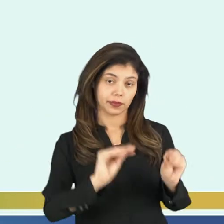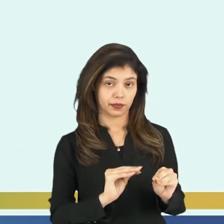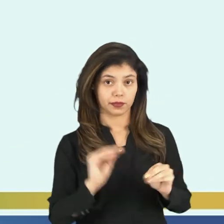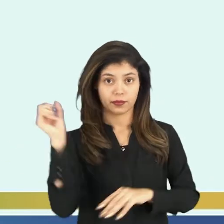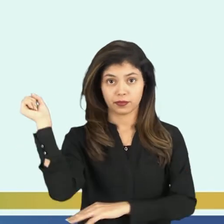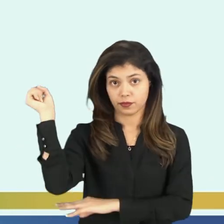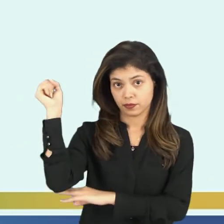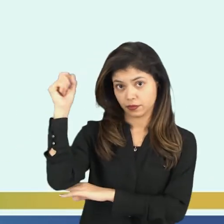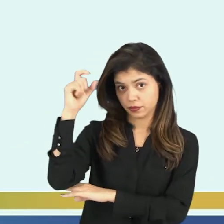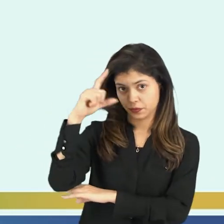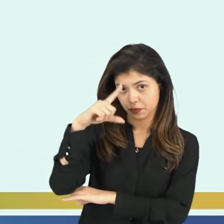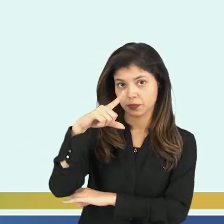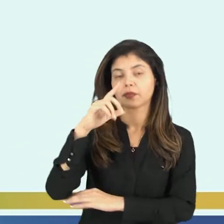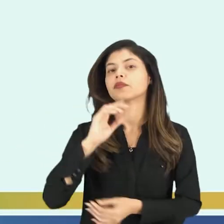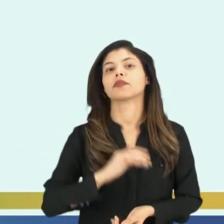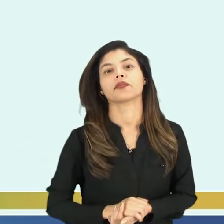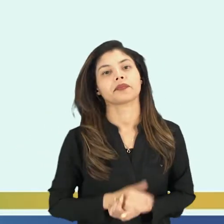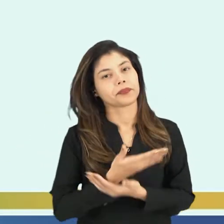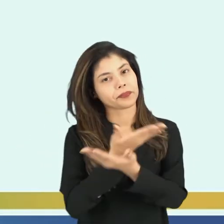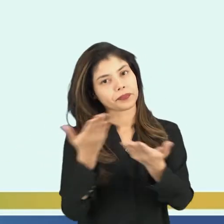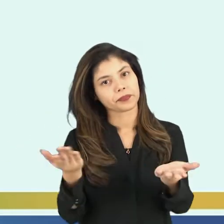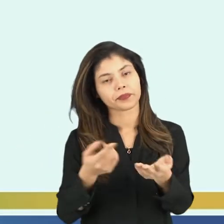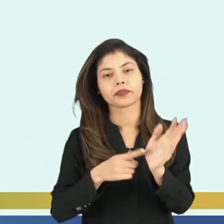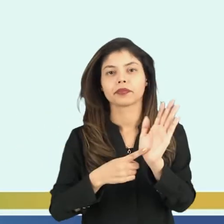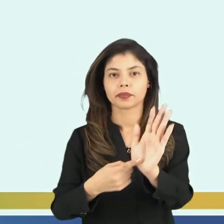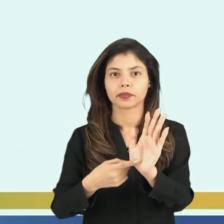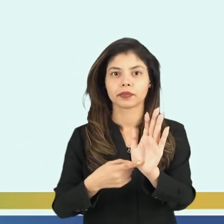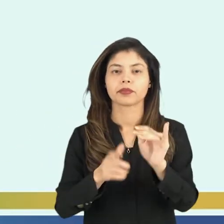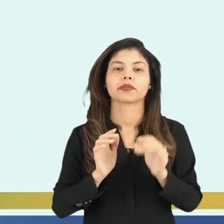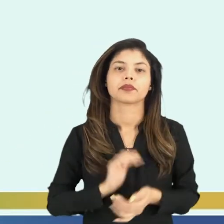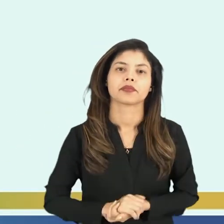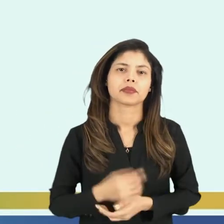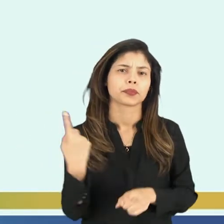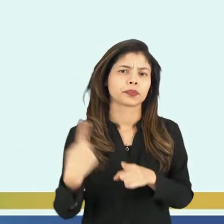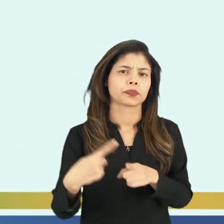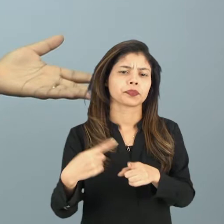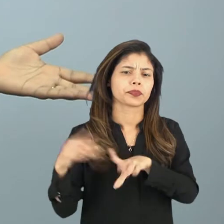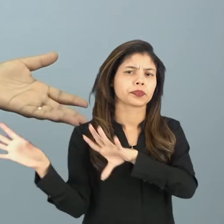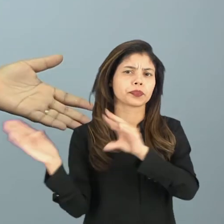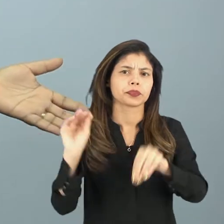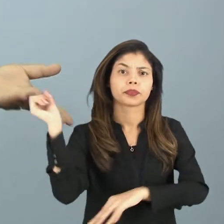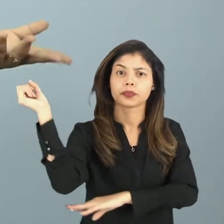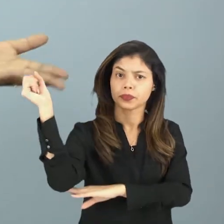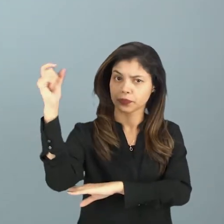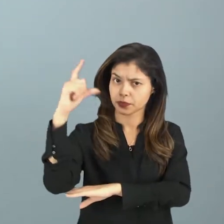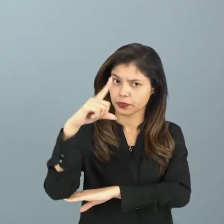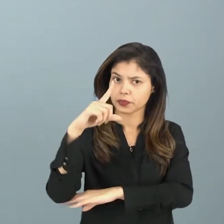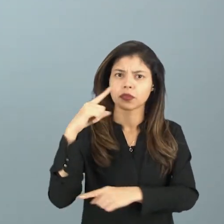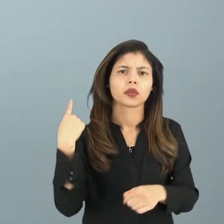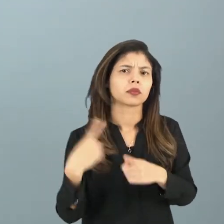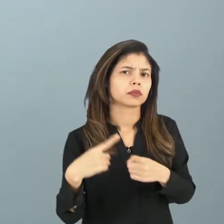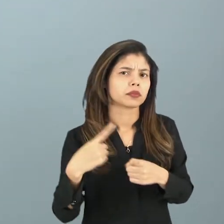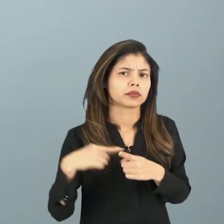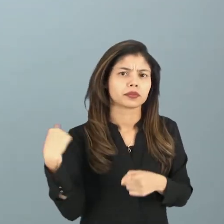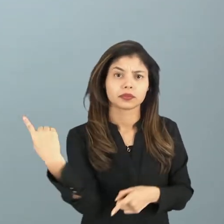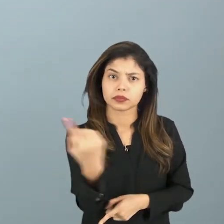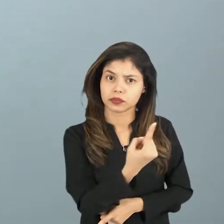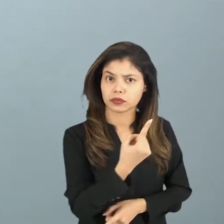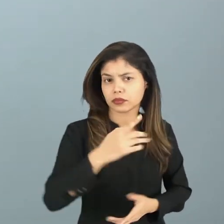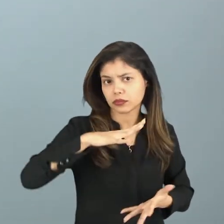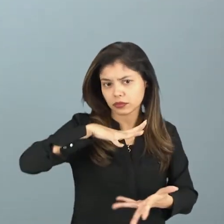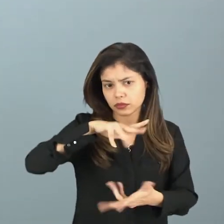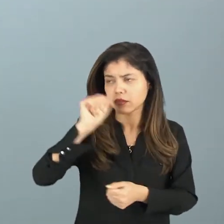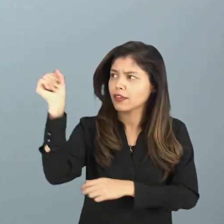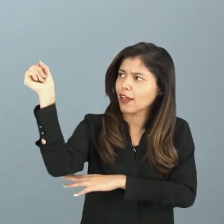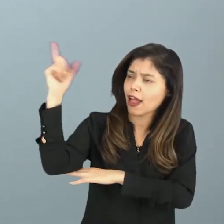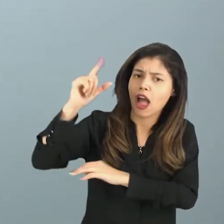o Sol, tá aqui o Sol. Por que eu trouxe o Sol? Porque o nosso Sol é